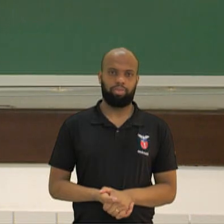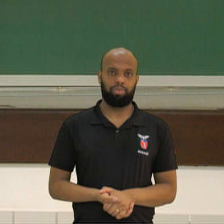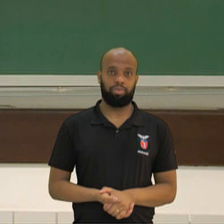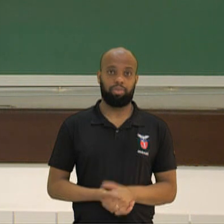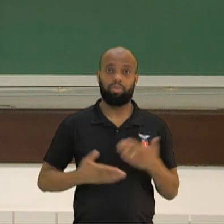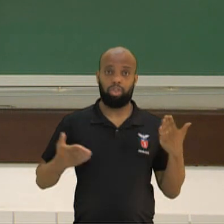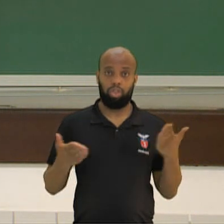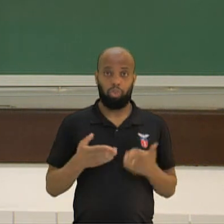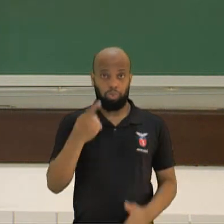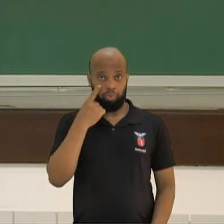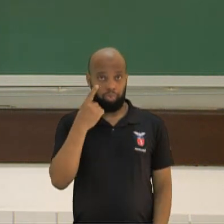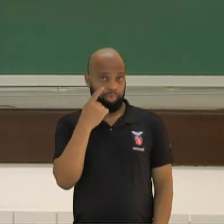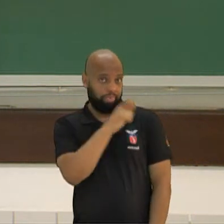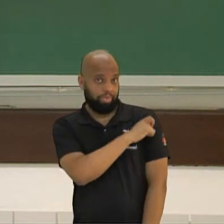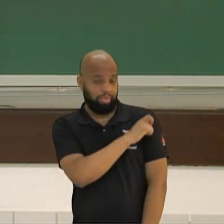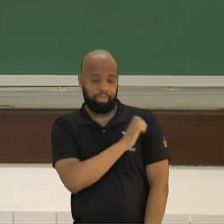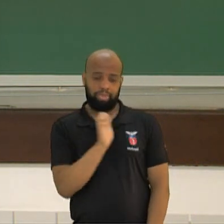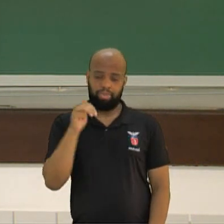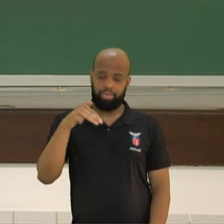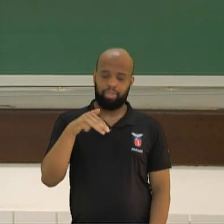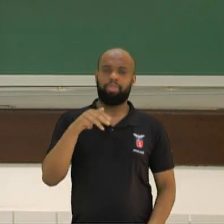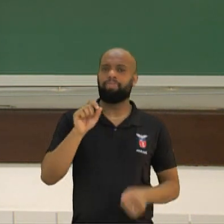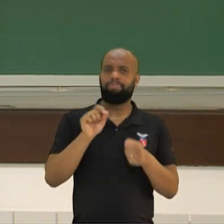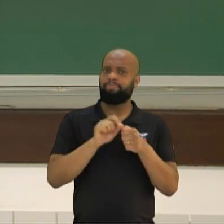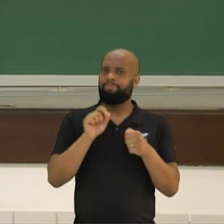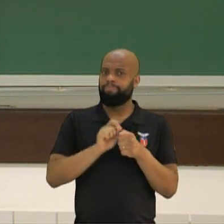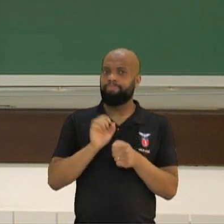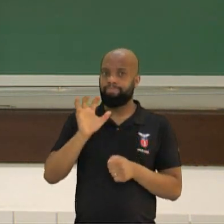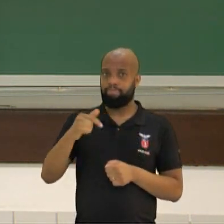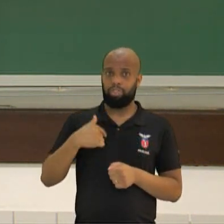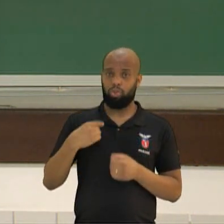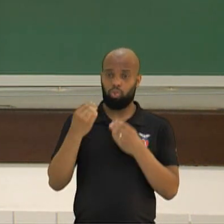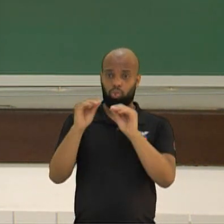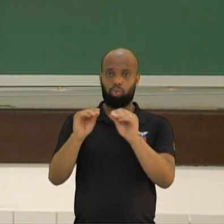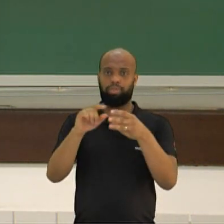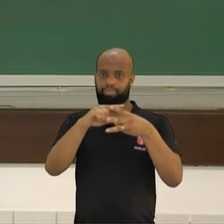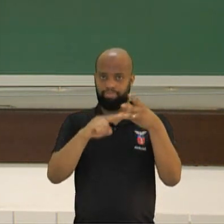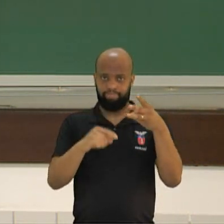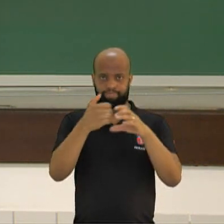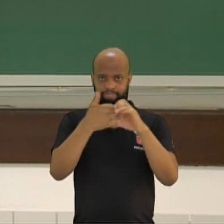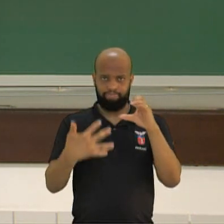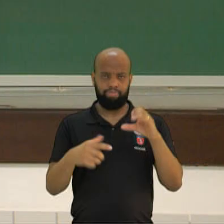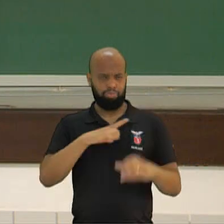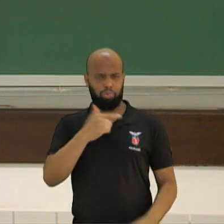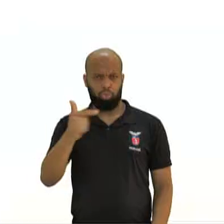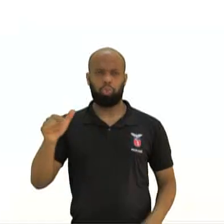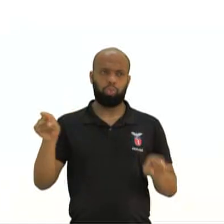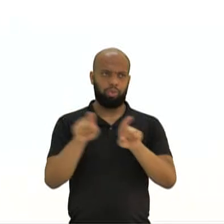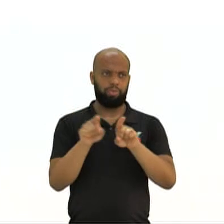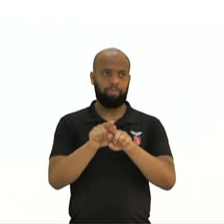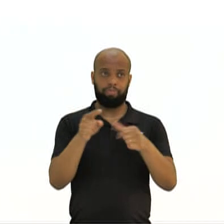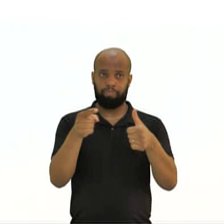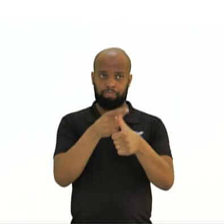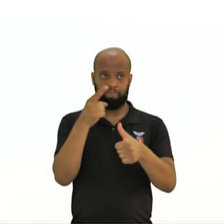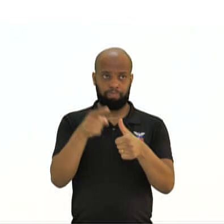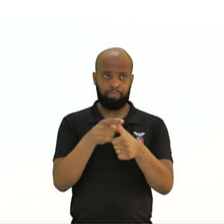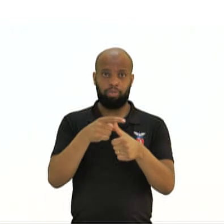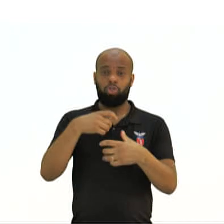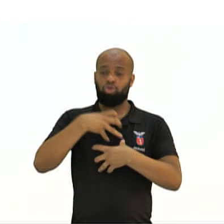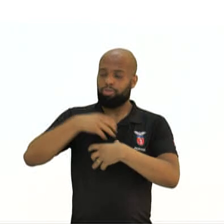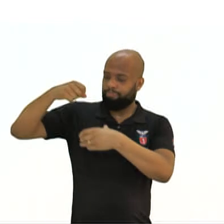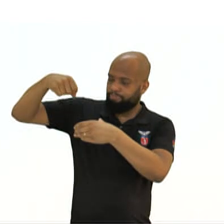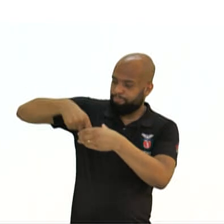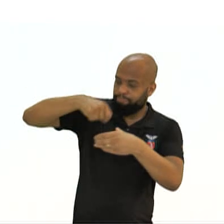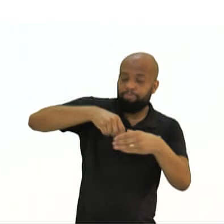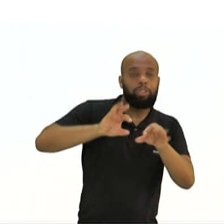Olha lá, meus queridos. Quem colocou lá? Eu coloquei essas 3 características, eram várias outras. Primeiro, cultivo simples, né?